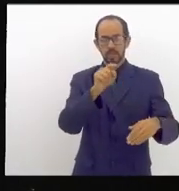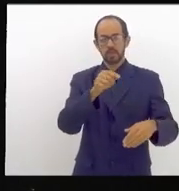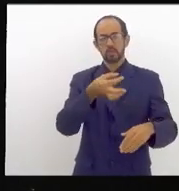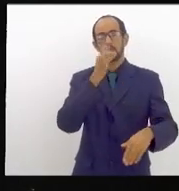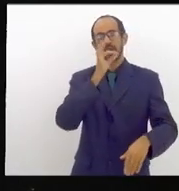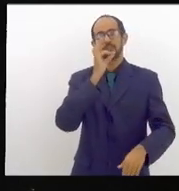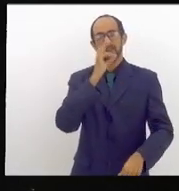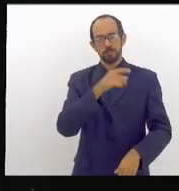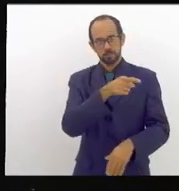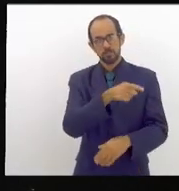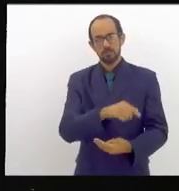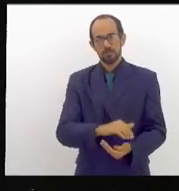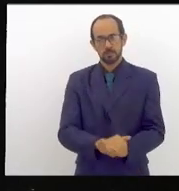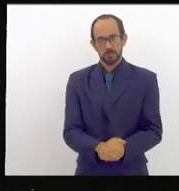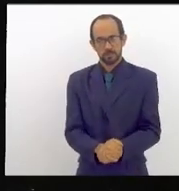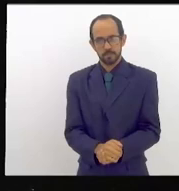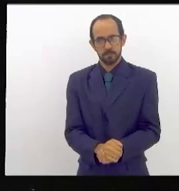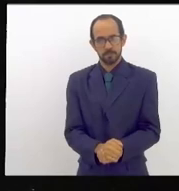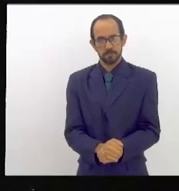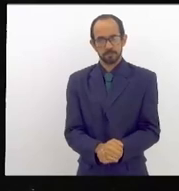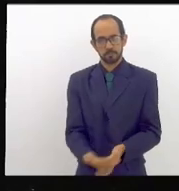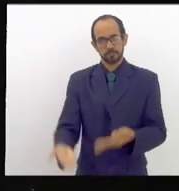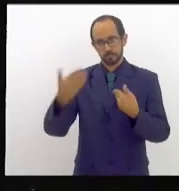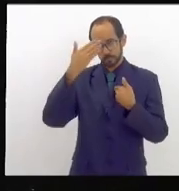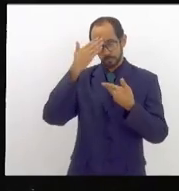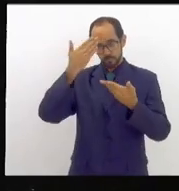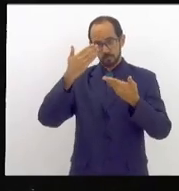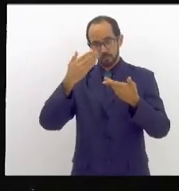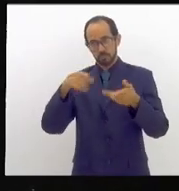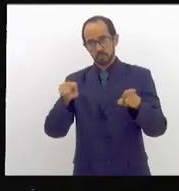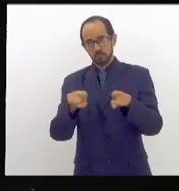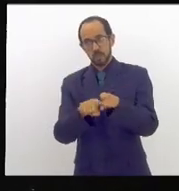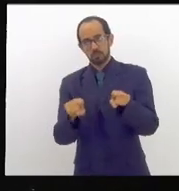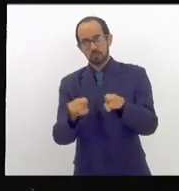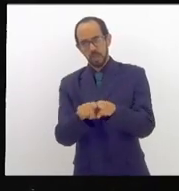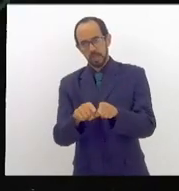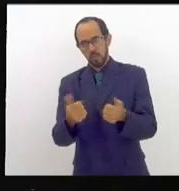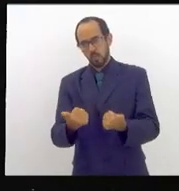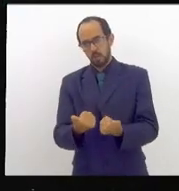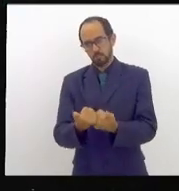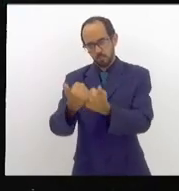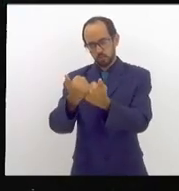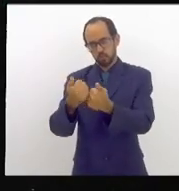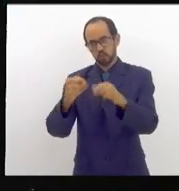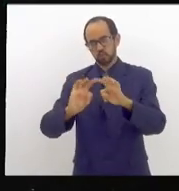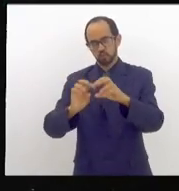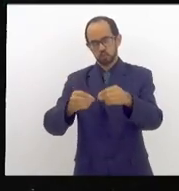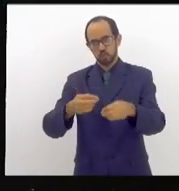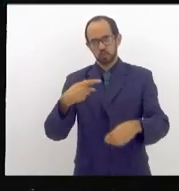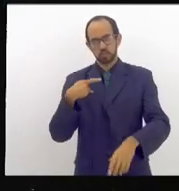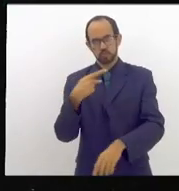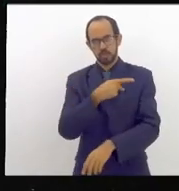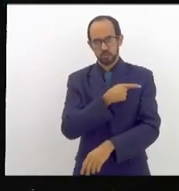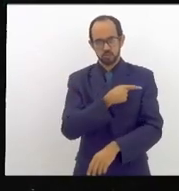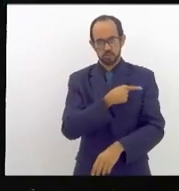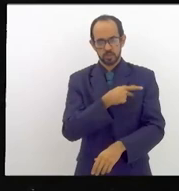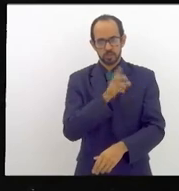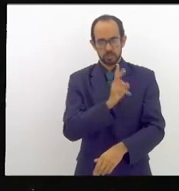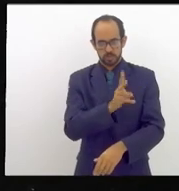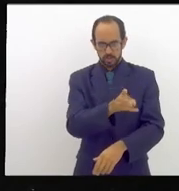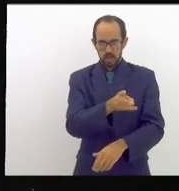cafezinho Quero Agradecer aqui aos apoio de todos os pastores que sempre tive